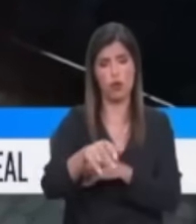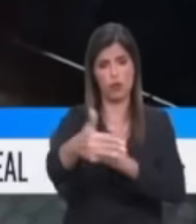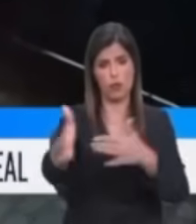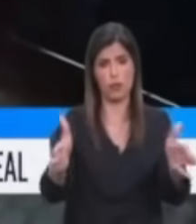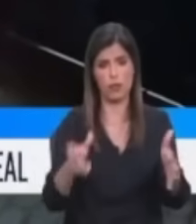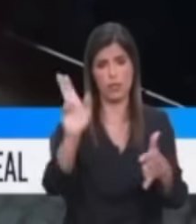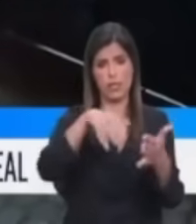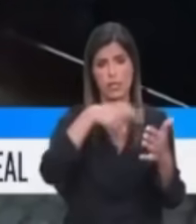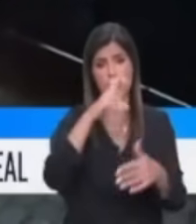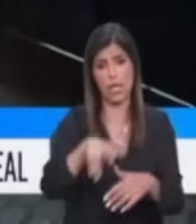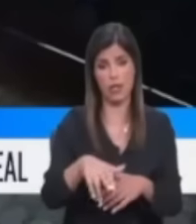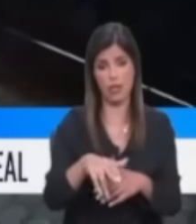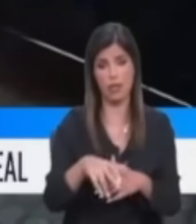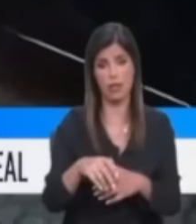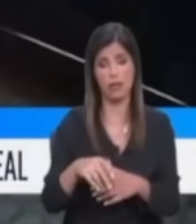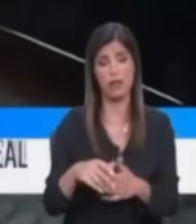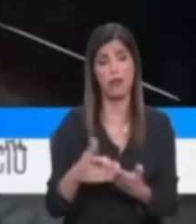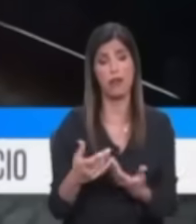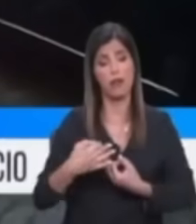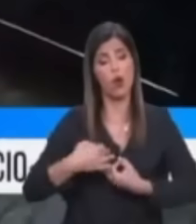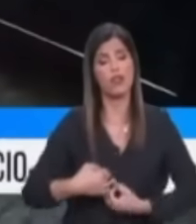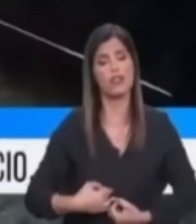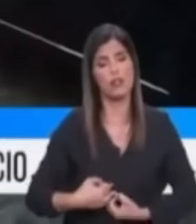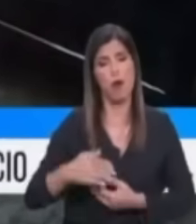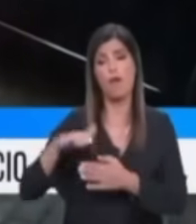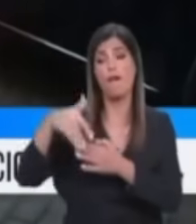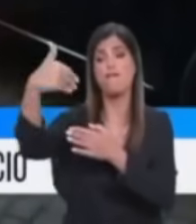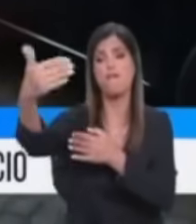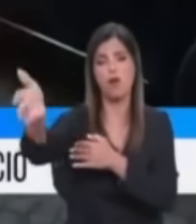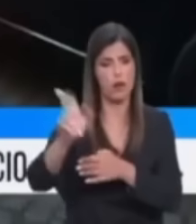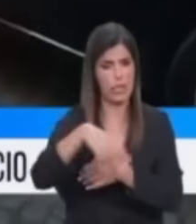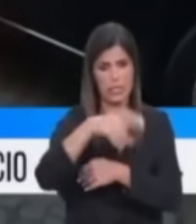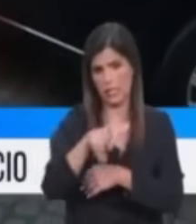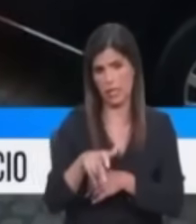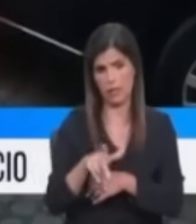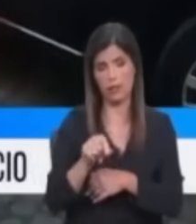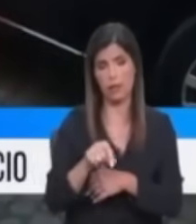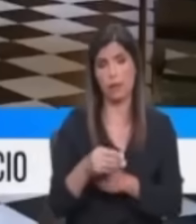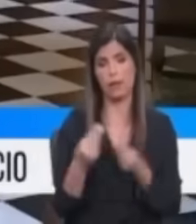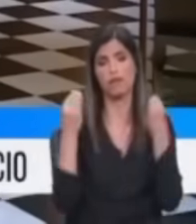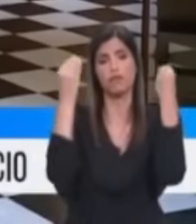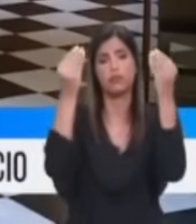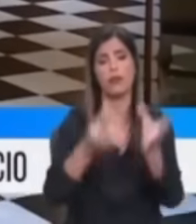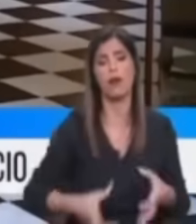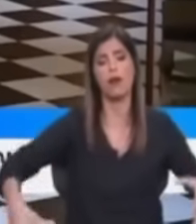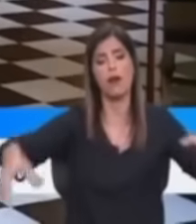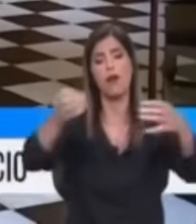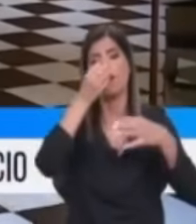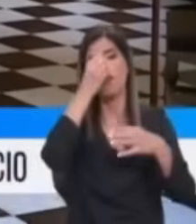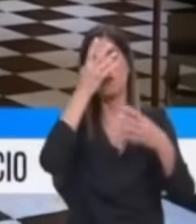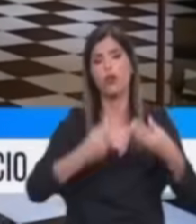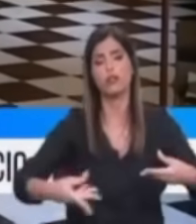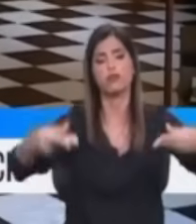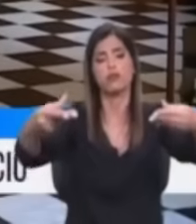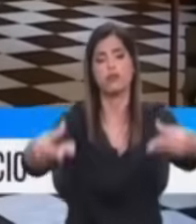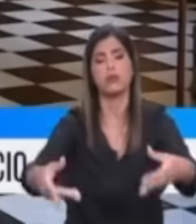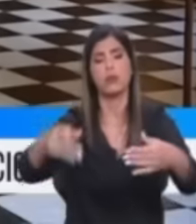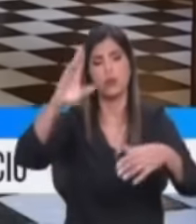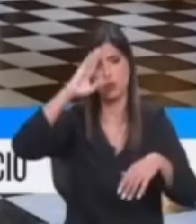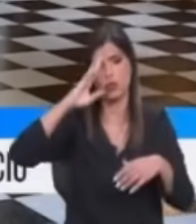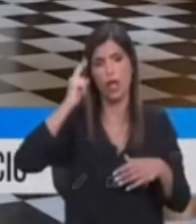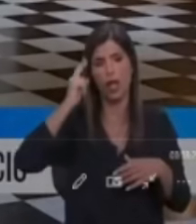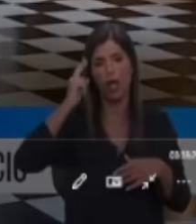Foi cancelada a cerimónia de boas-vindas prevista para o exterior do Palácio, assim como a deposição de uma coroa de flores no túmulo do